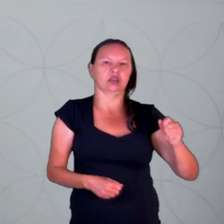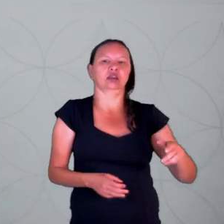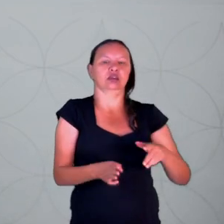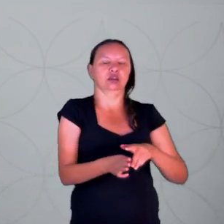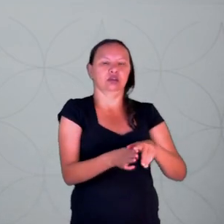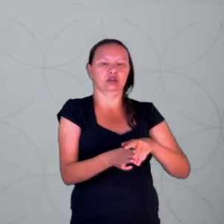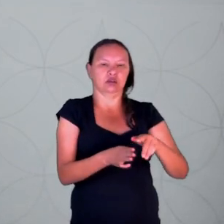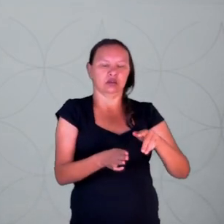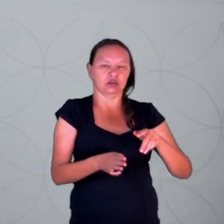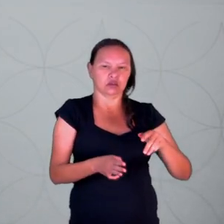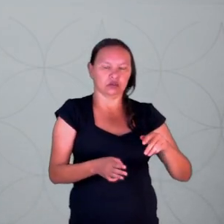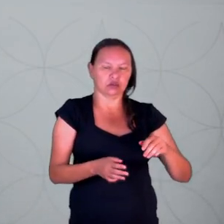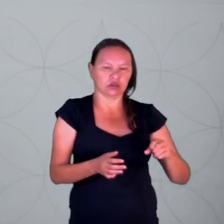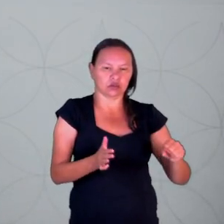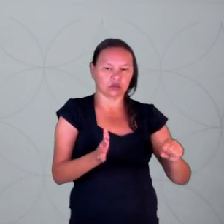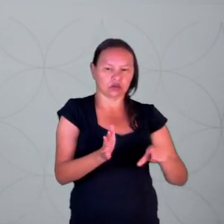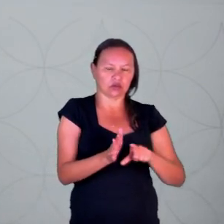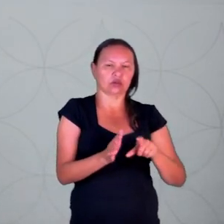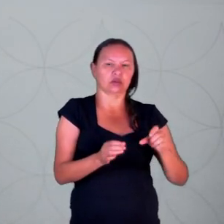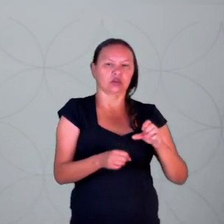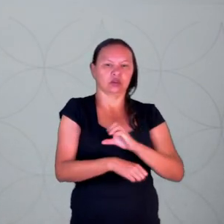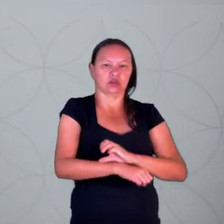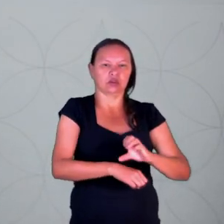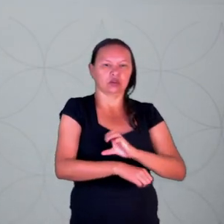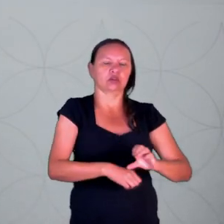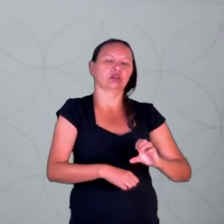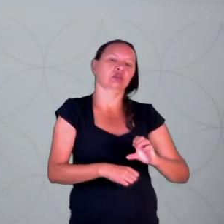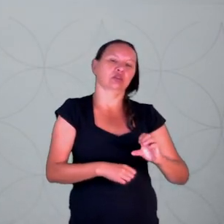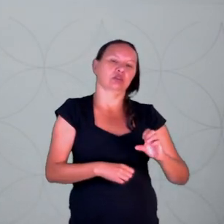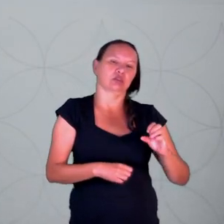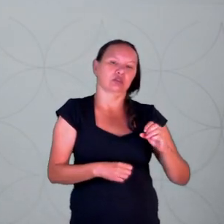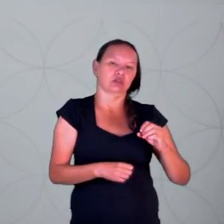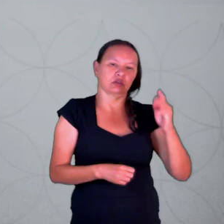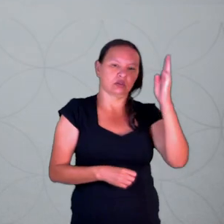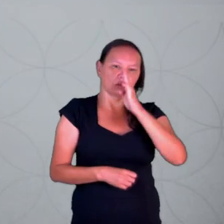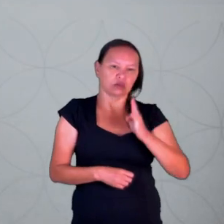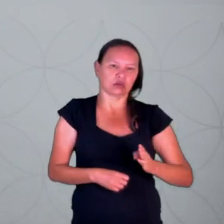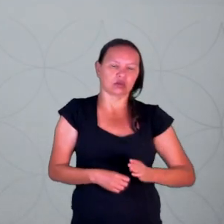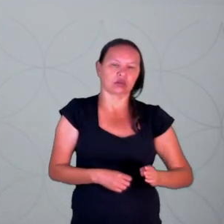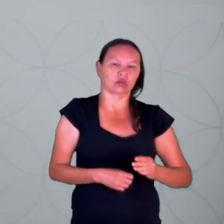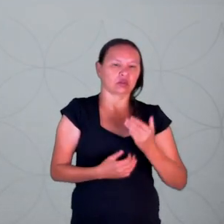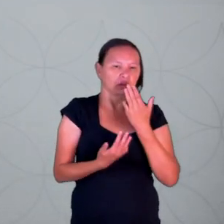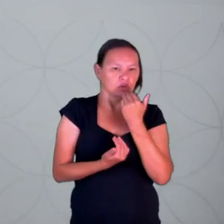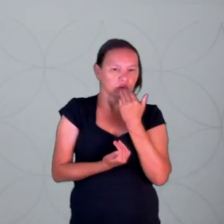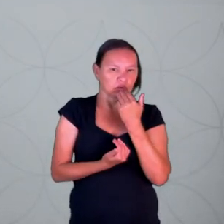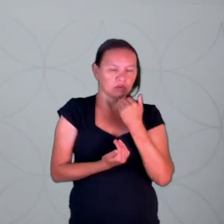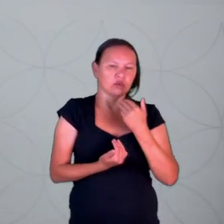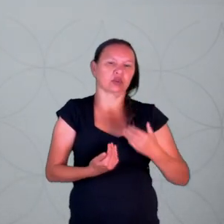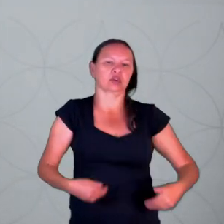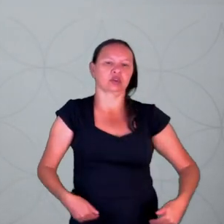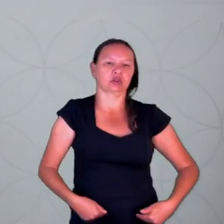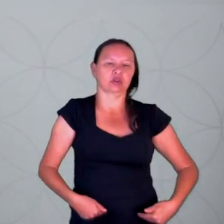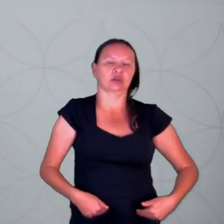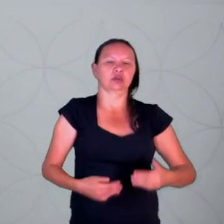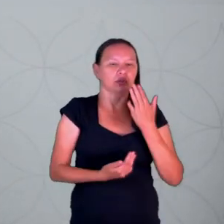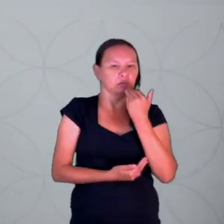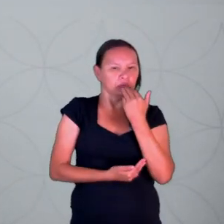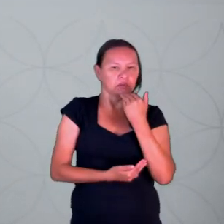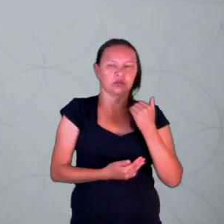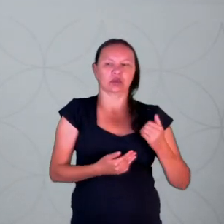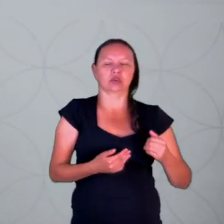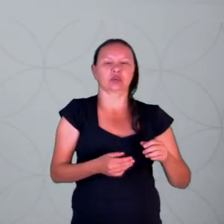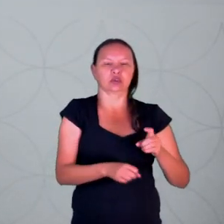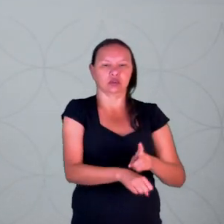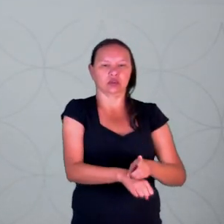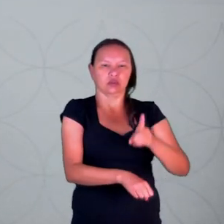do do núcleo executivo do Fórum Brasileiro de soberania e segurança alimentar e nutricional Dr